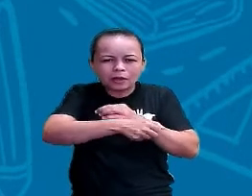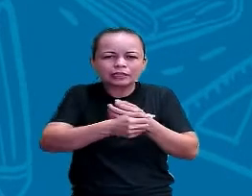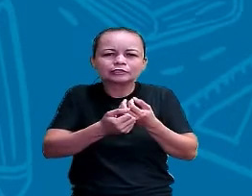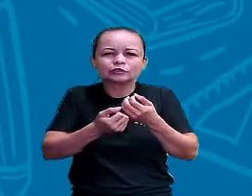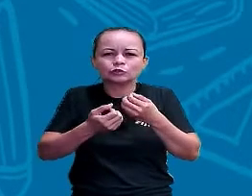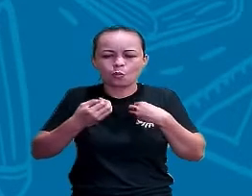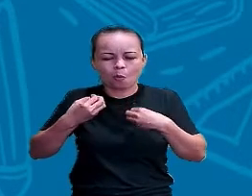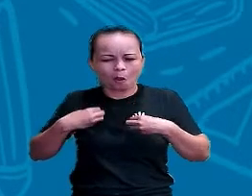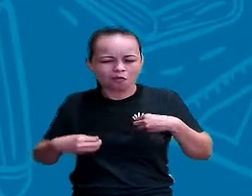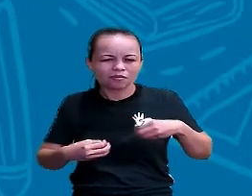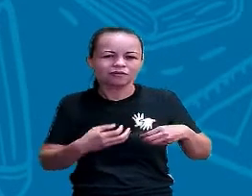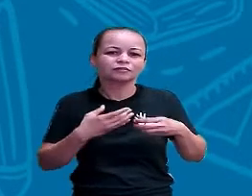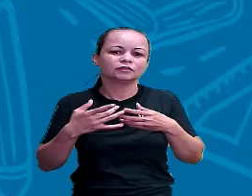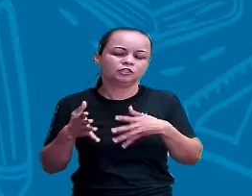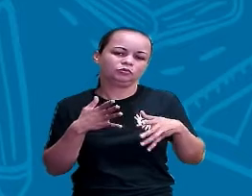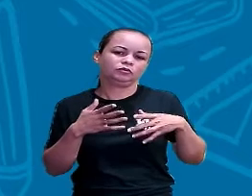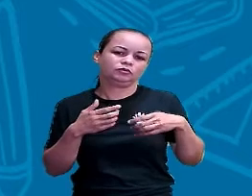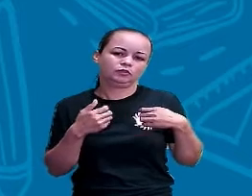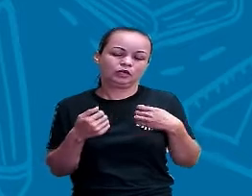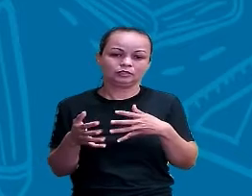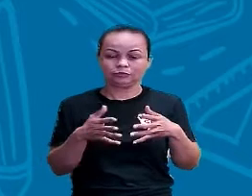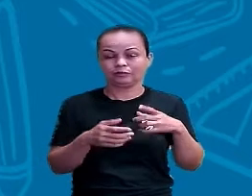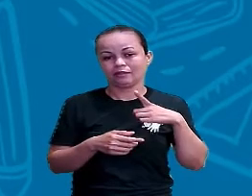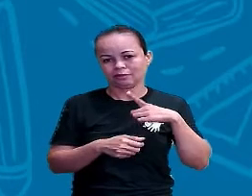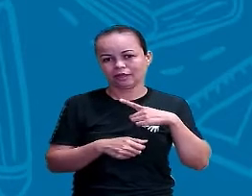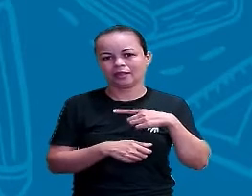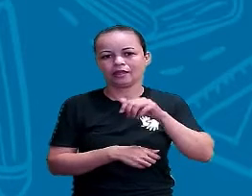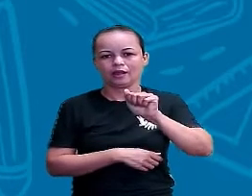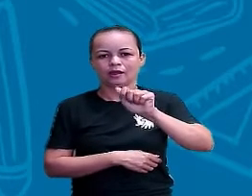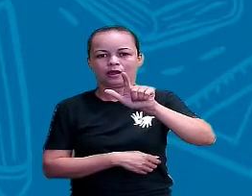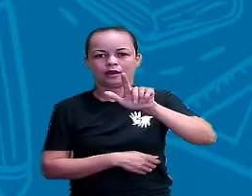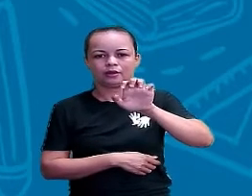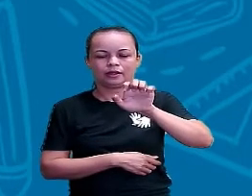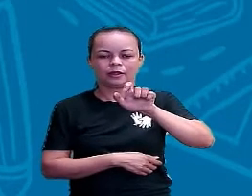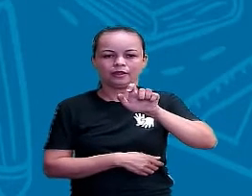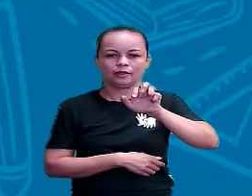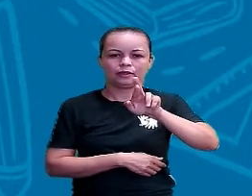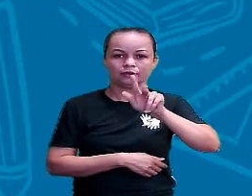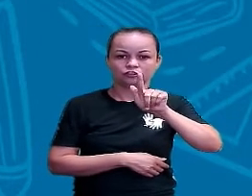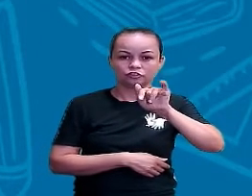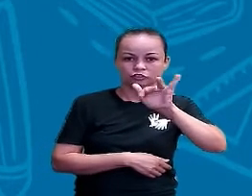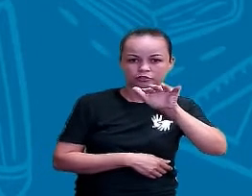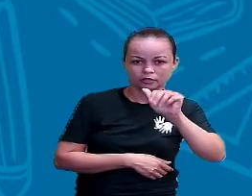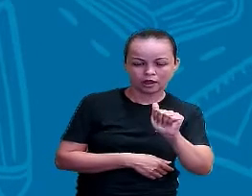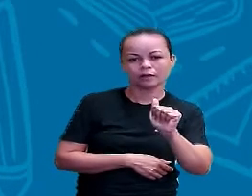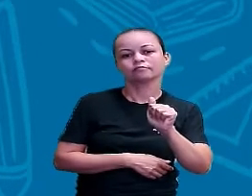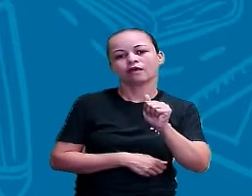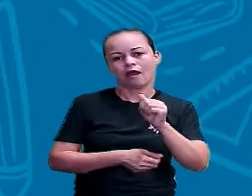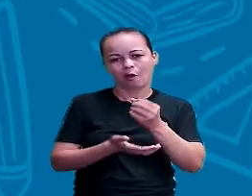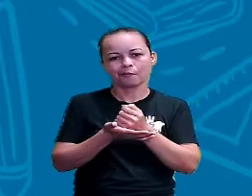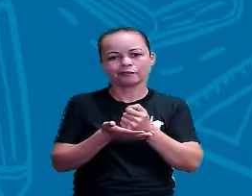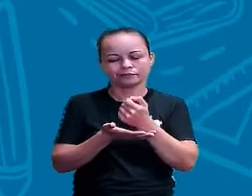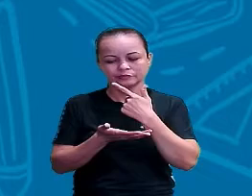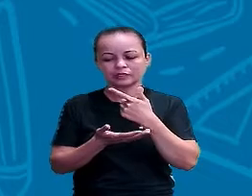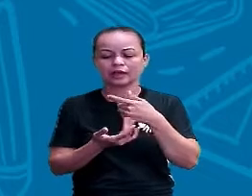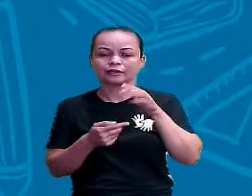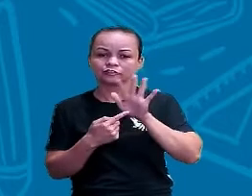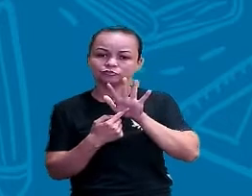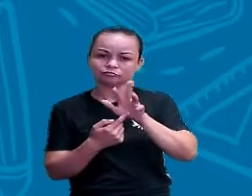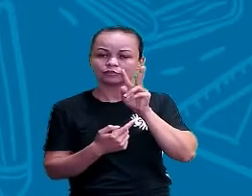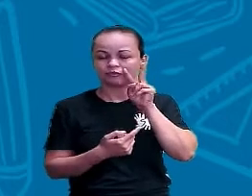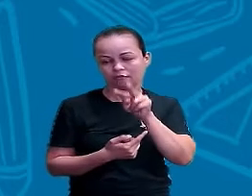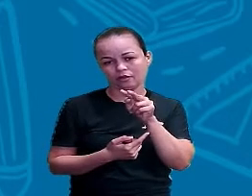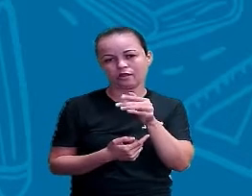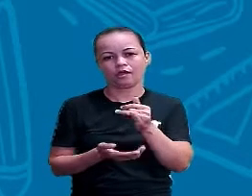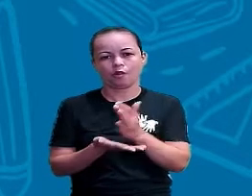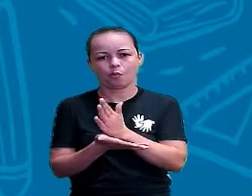nosso organismo, tá certo? Porque a gente acaba tendo alergia àquele determinado medicamento. E a gente vê aí alguns exemplos, né, desses